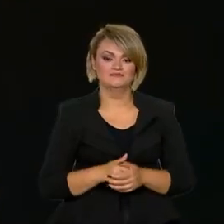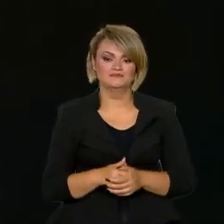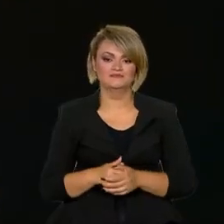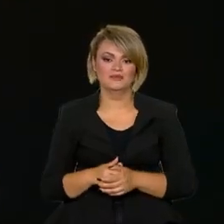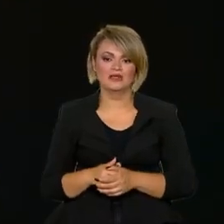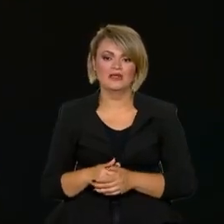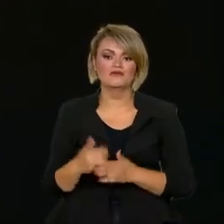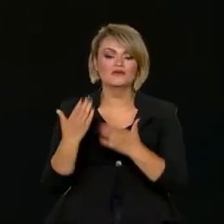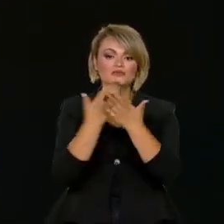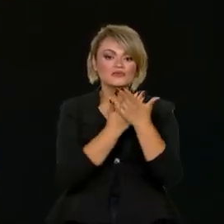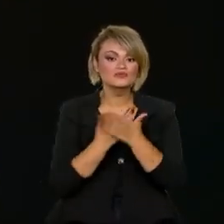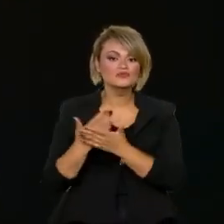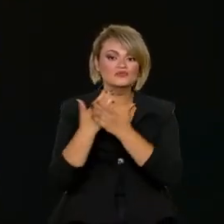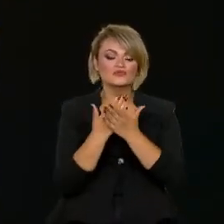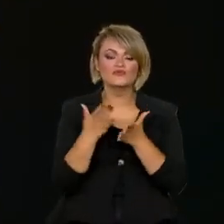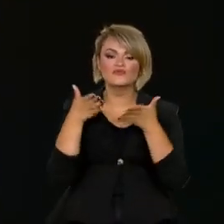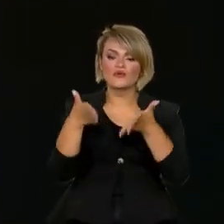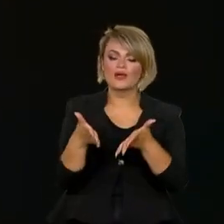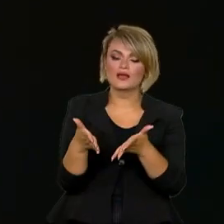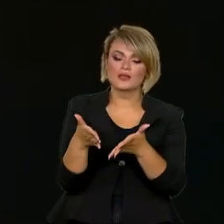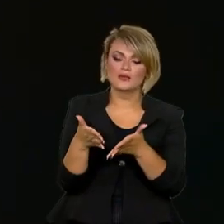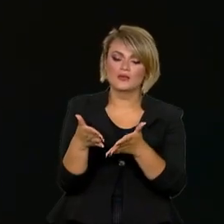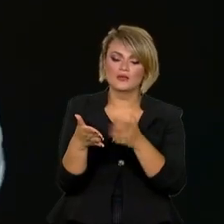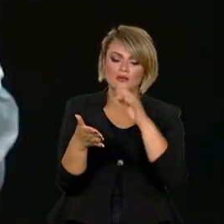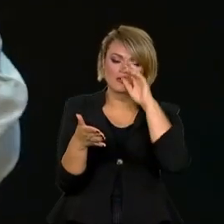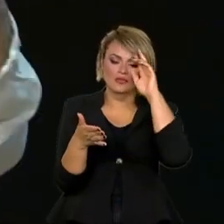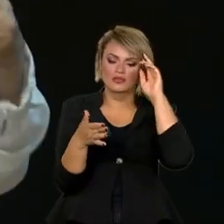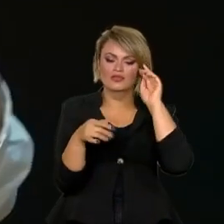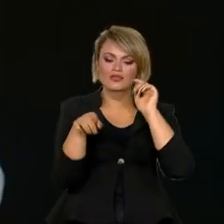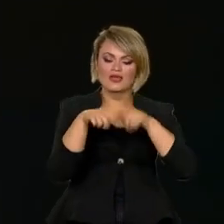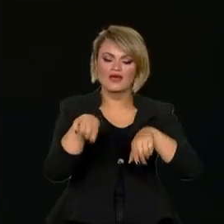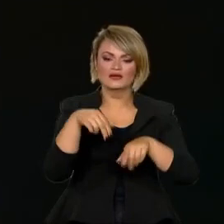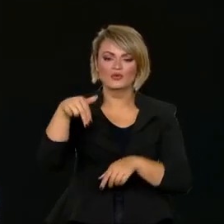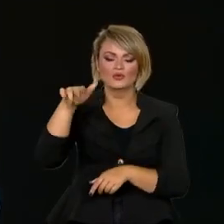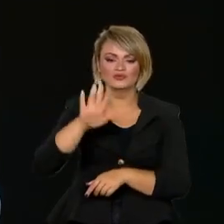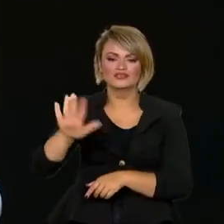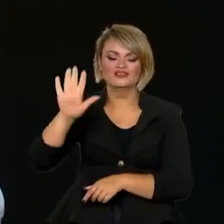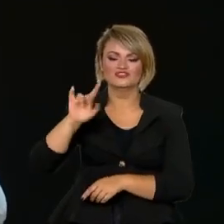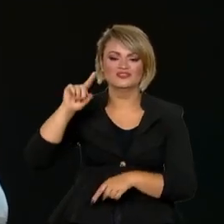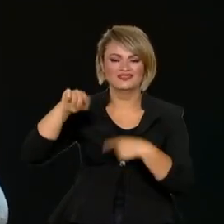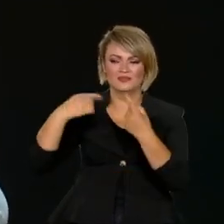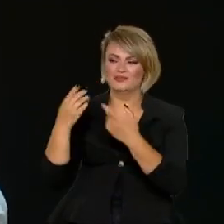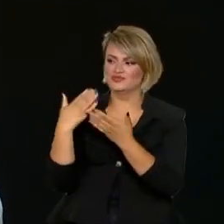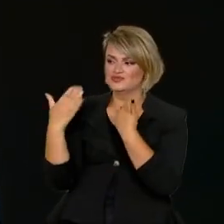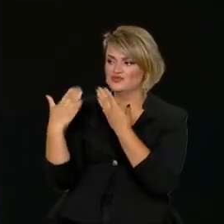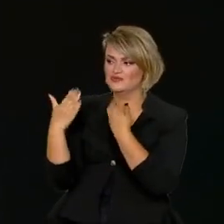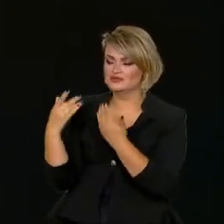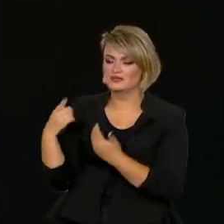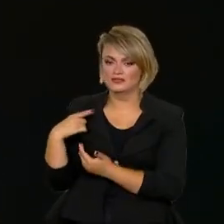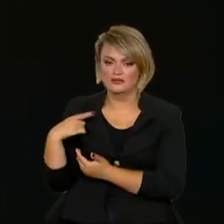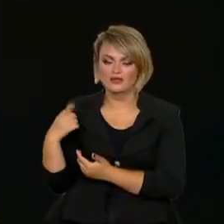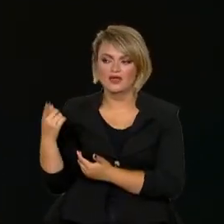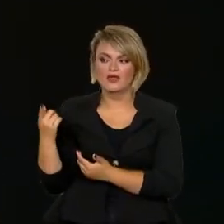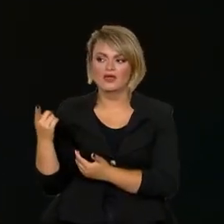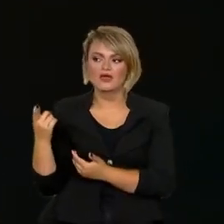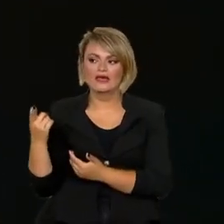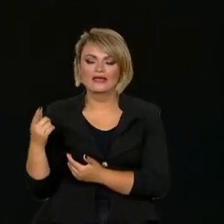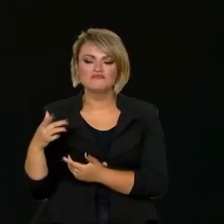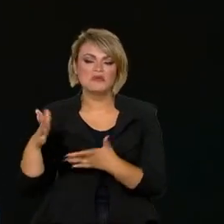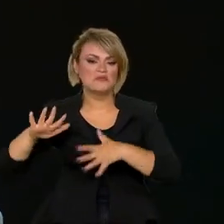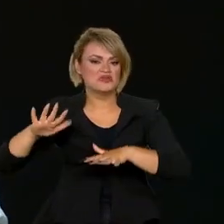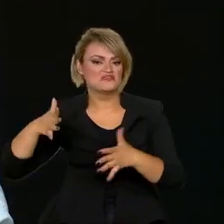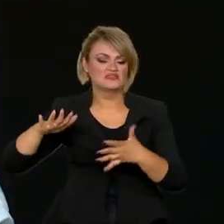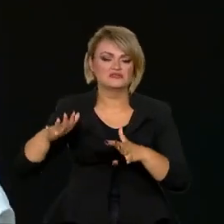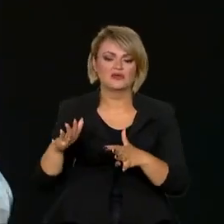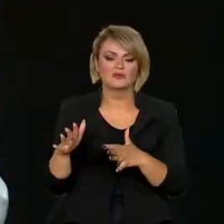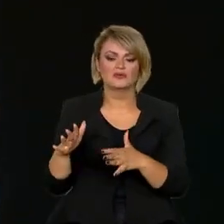fazer o estudo a respeito da malha Nordeste, que deve ser discutida com o atual concessionário, que há uma previsão